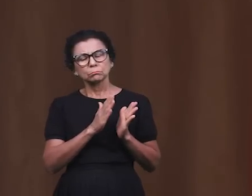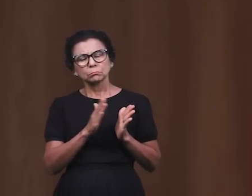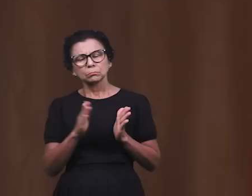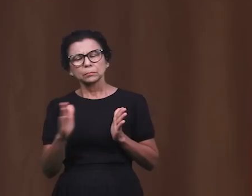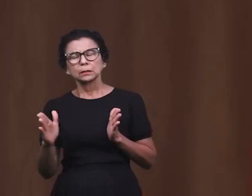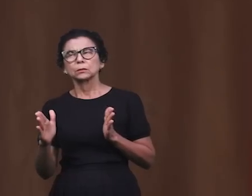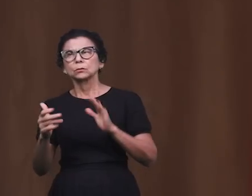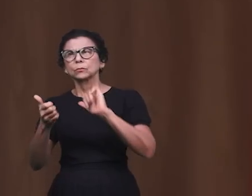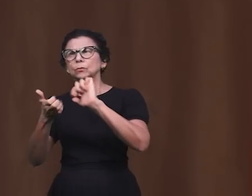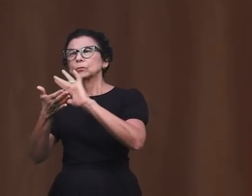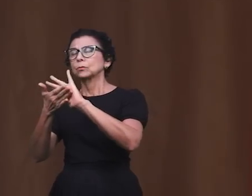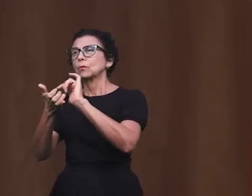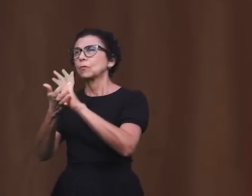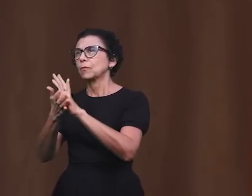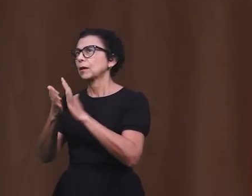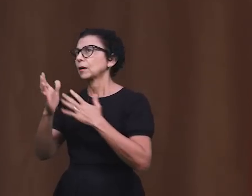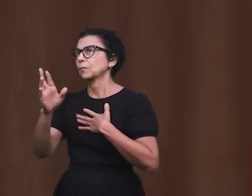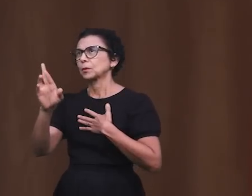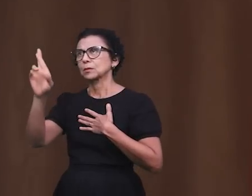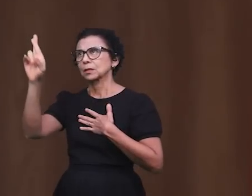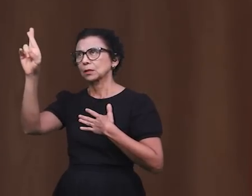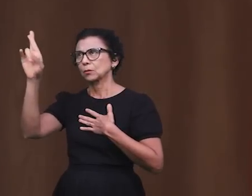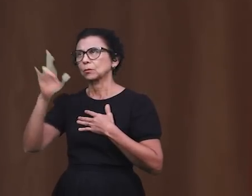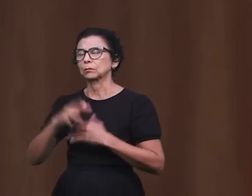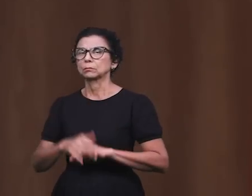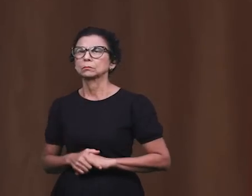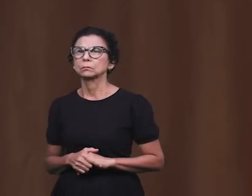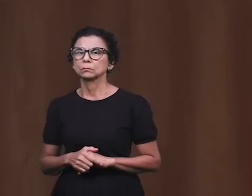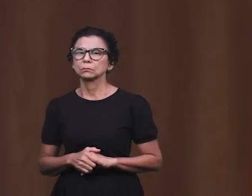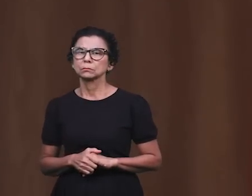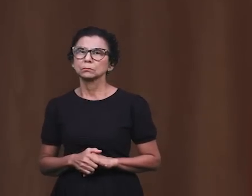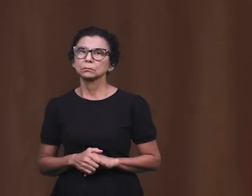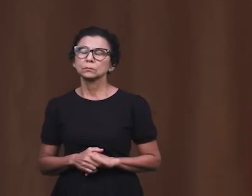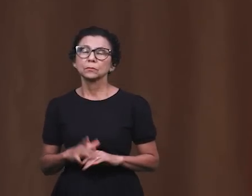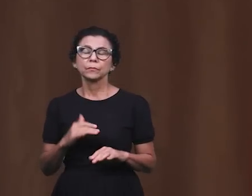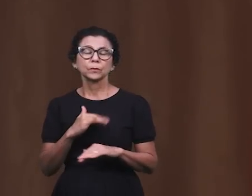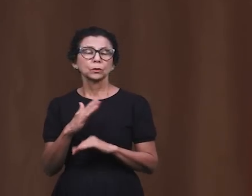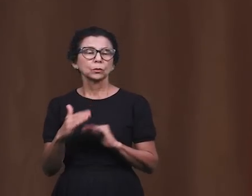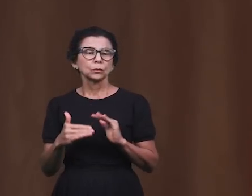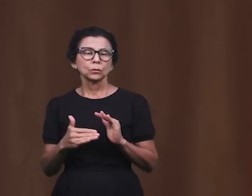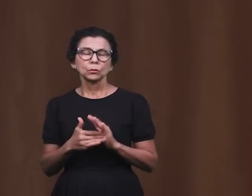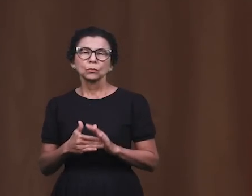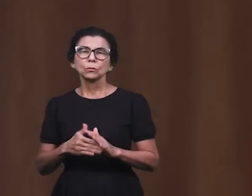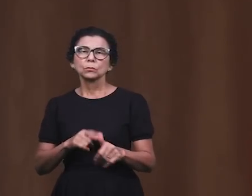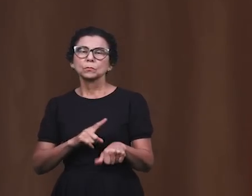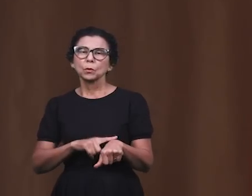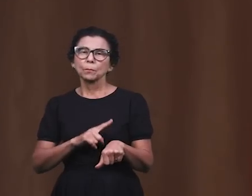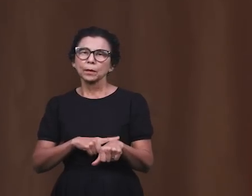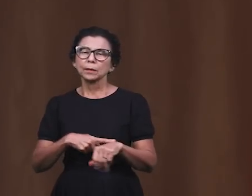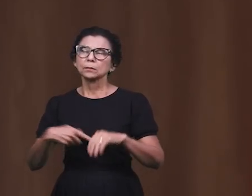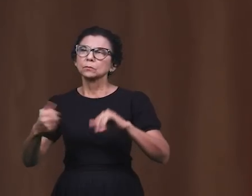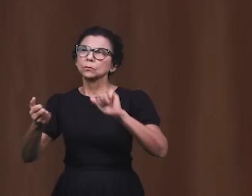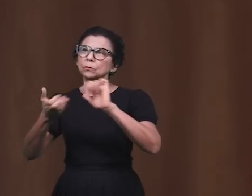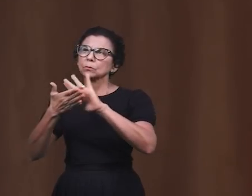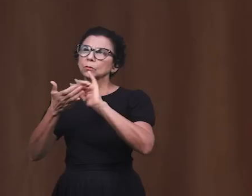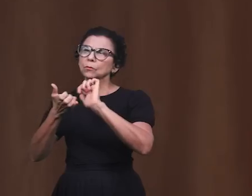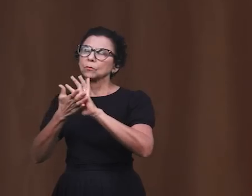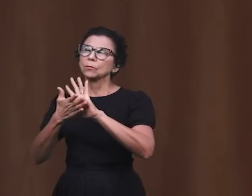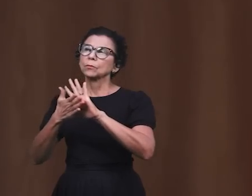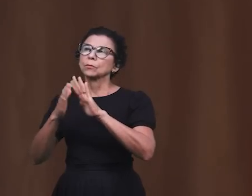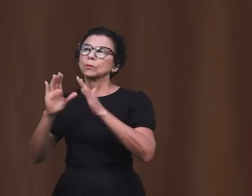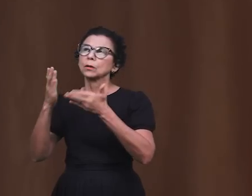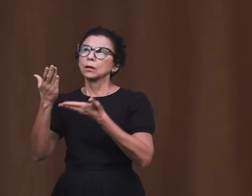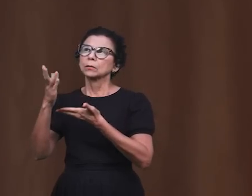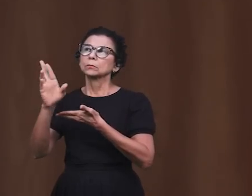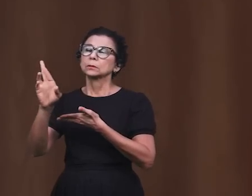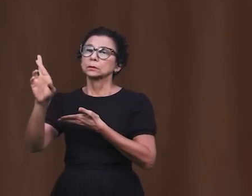Então, a palavra não fala em determinados momentos. A palavra fala em todo o tempo. Porque a